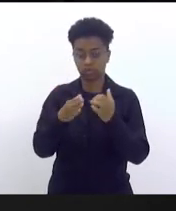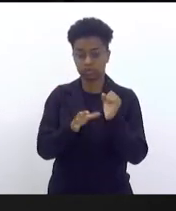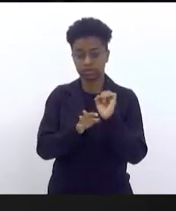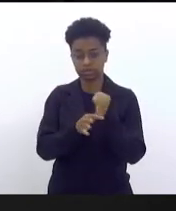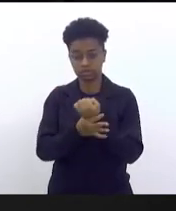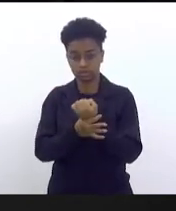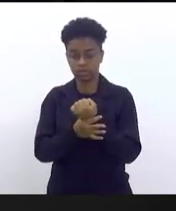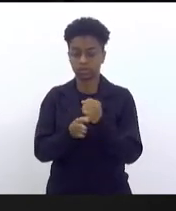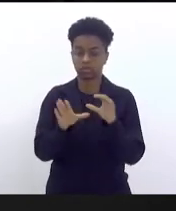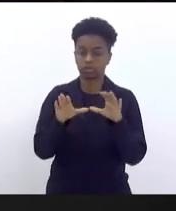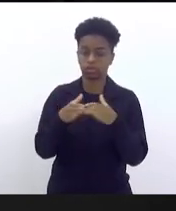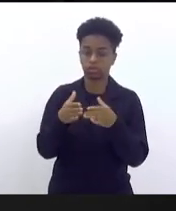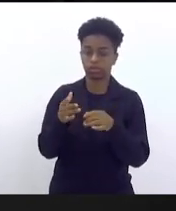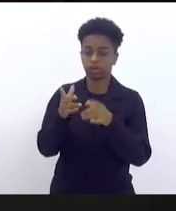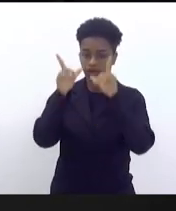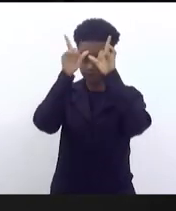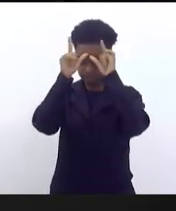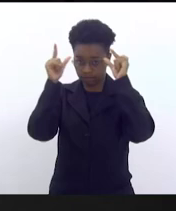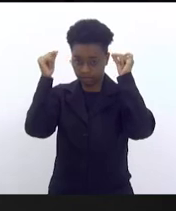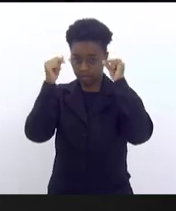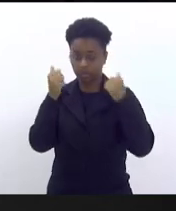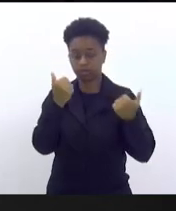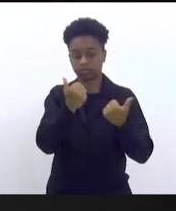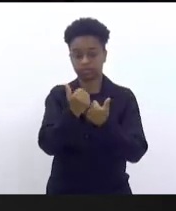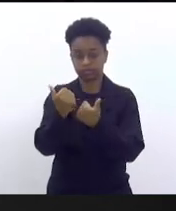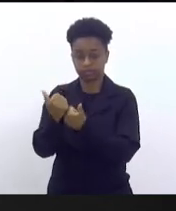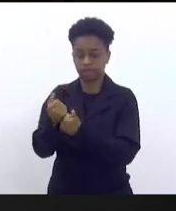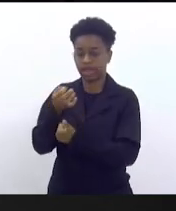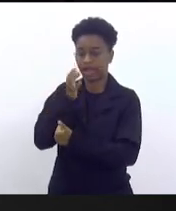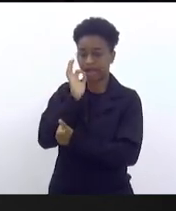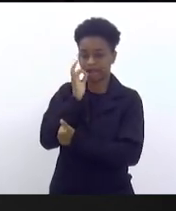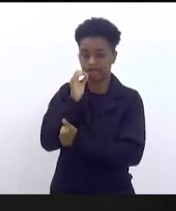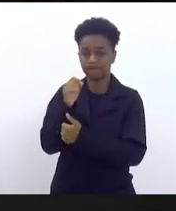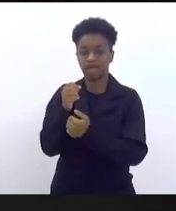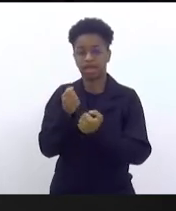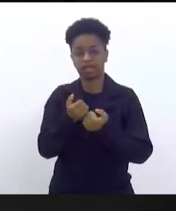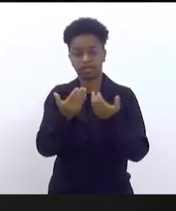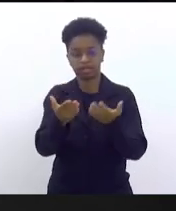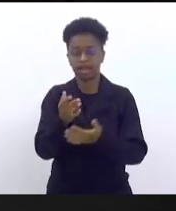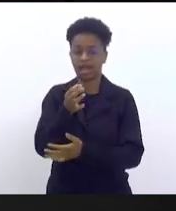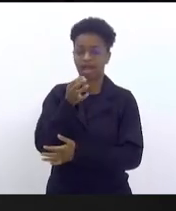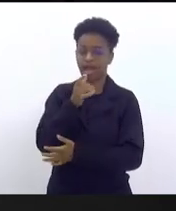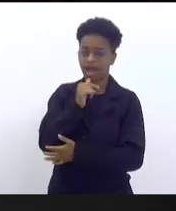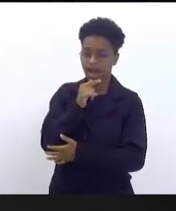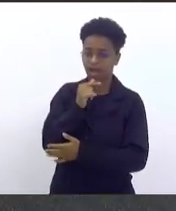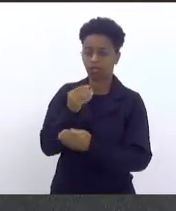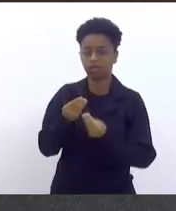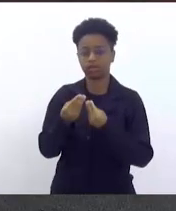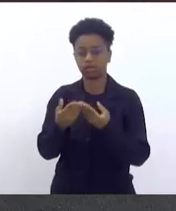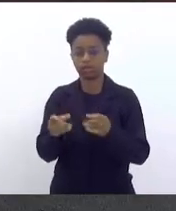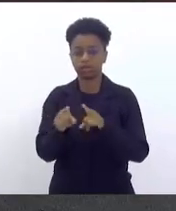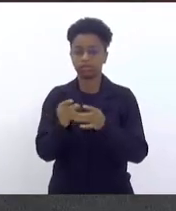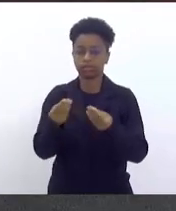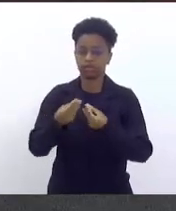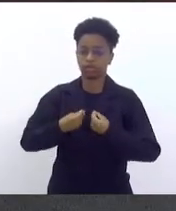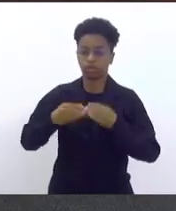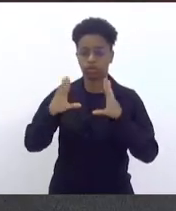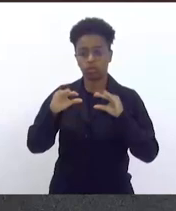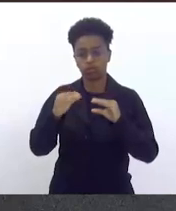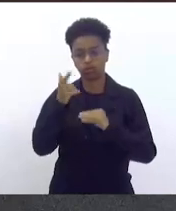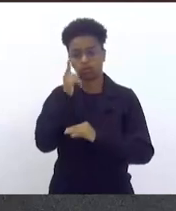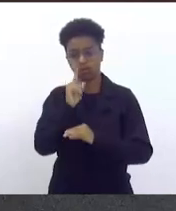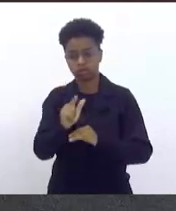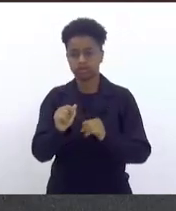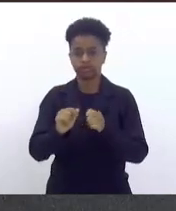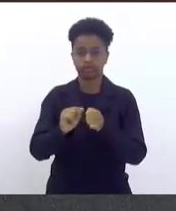a equipe de enfermagem aos assistentes que a desde o café a água que foi aqui nos servida nos dando o conforto a realização